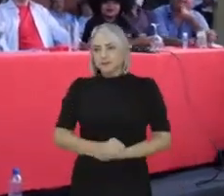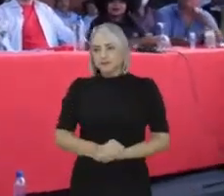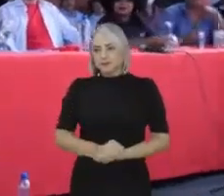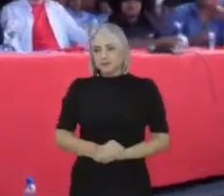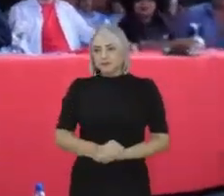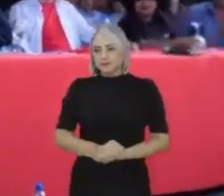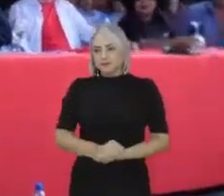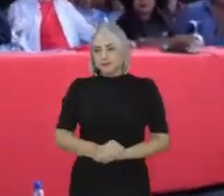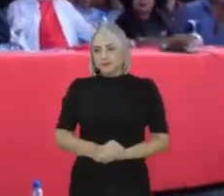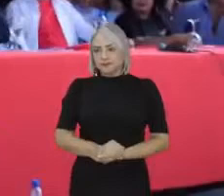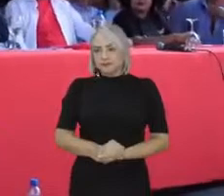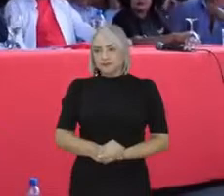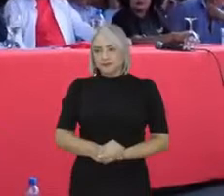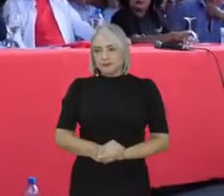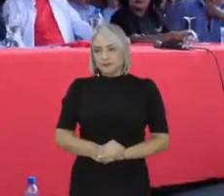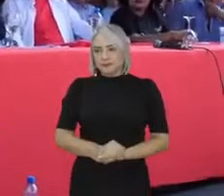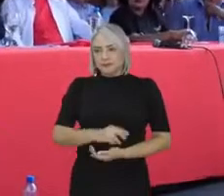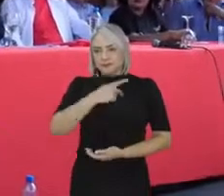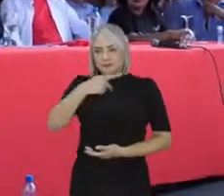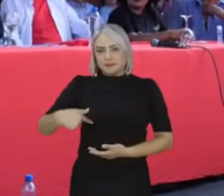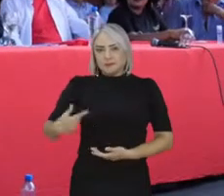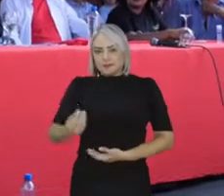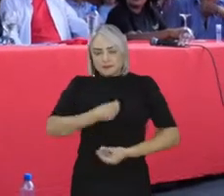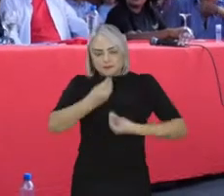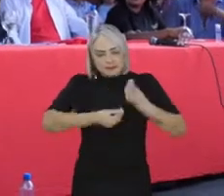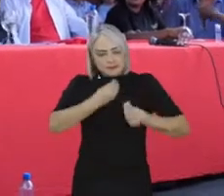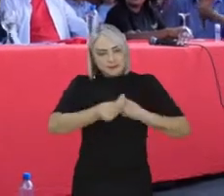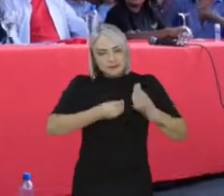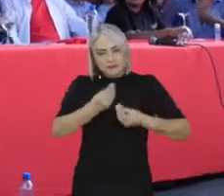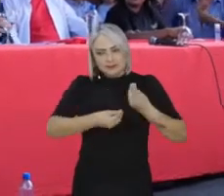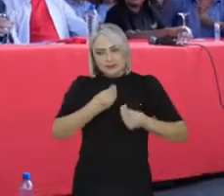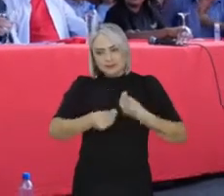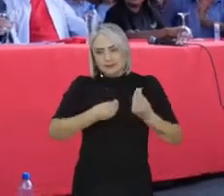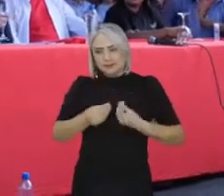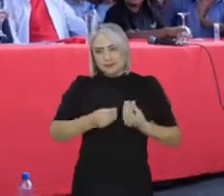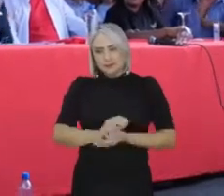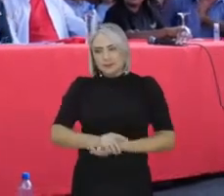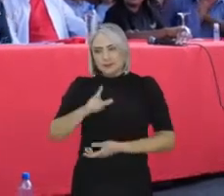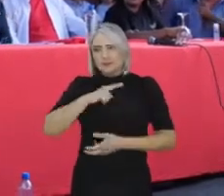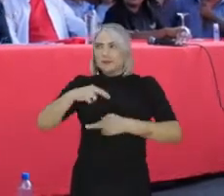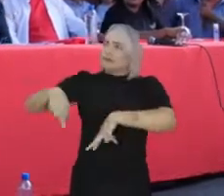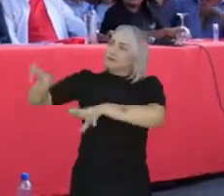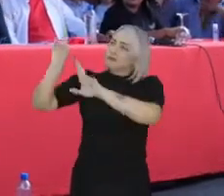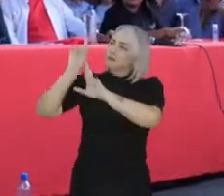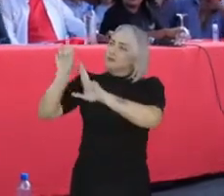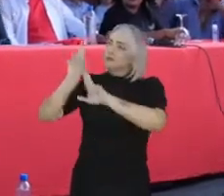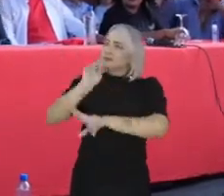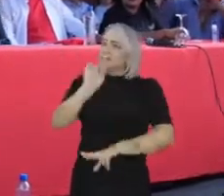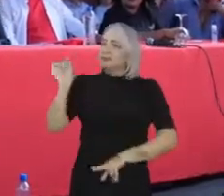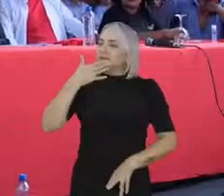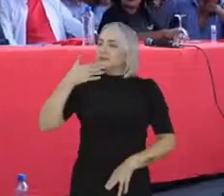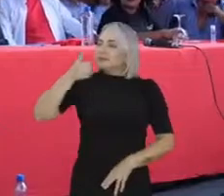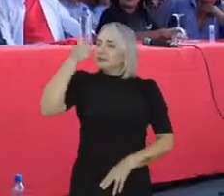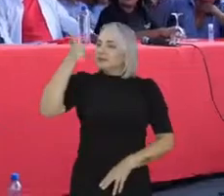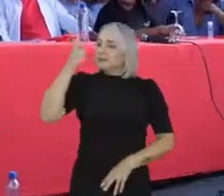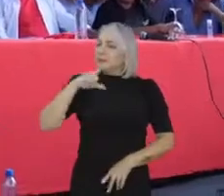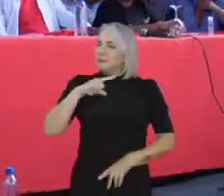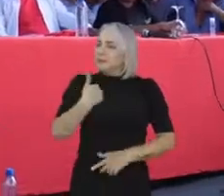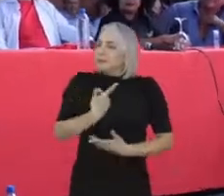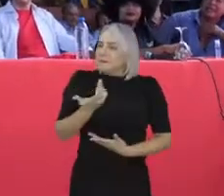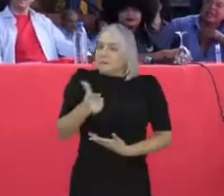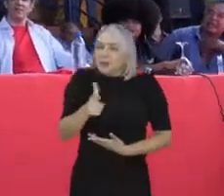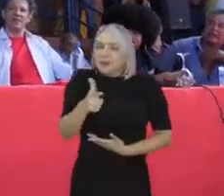essa luta é o que mantém a gente vivo e tem esperança de dias melhores, mesmo quando a gente não tem o que